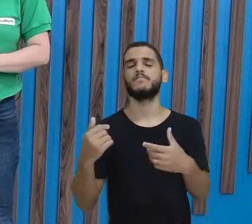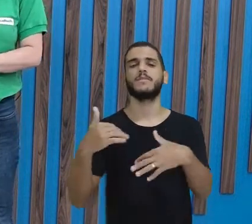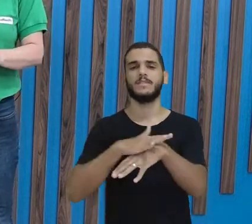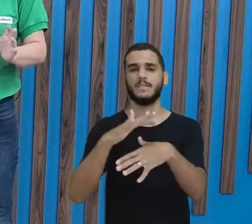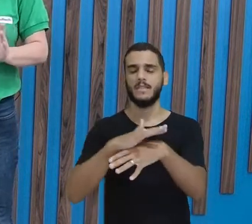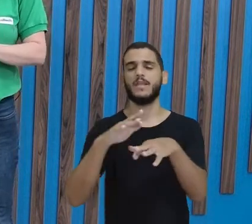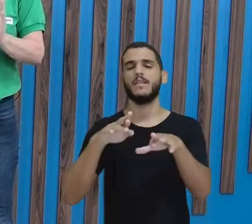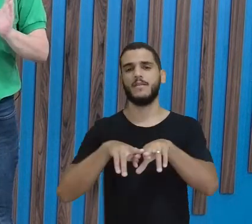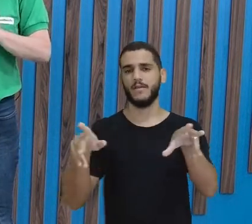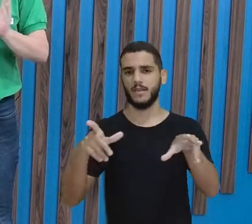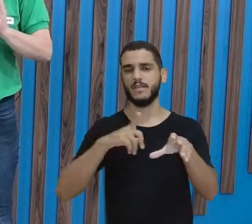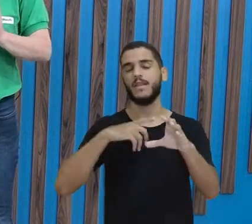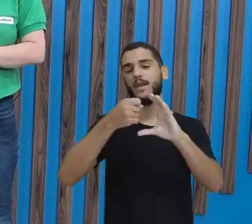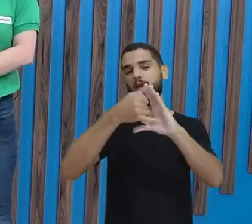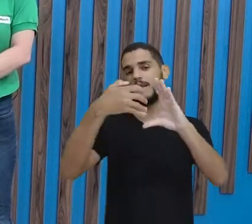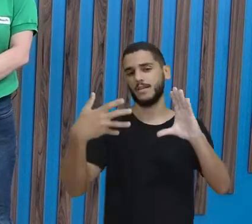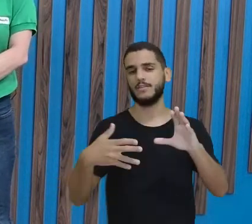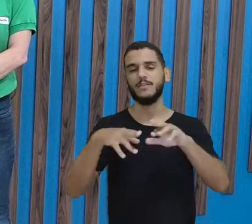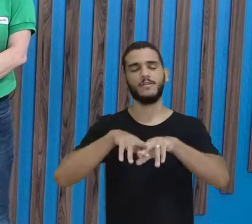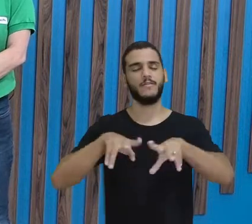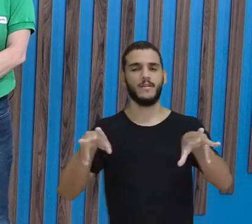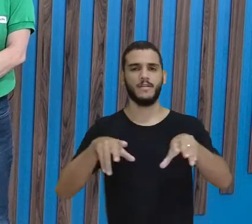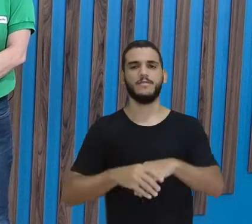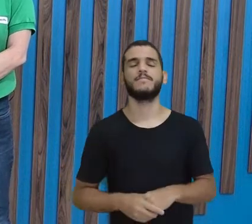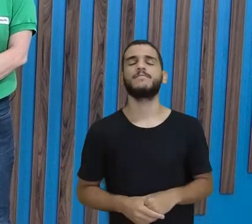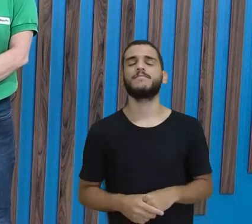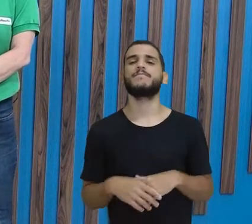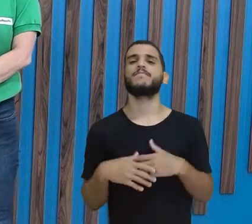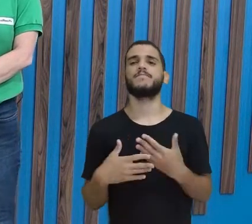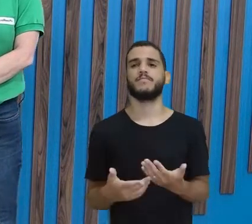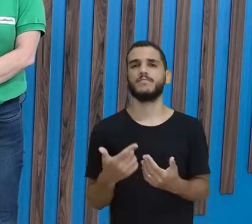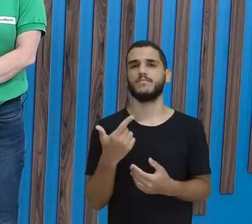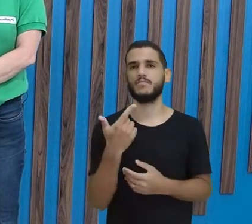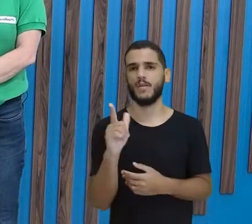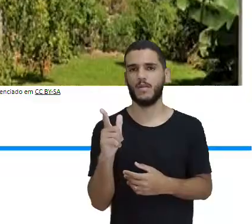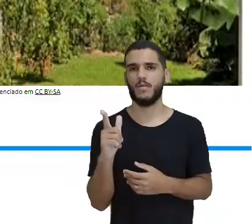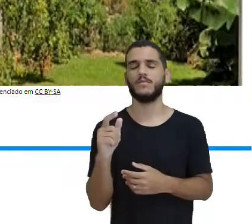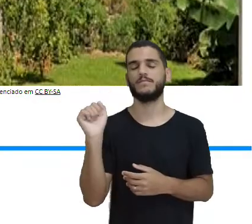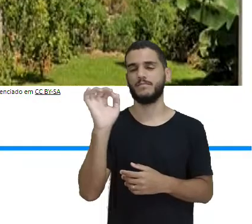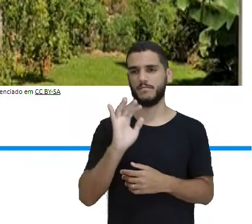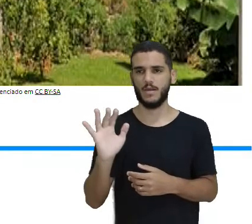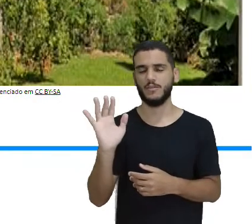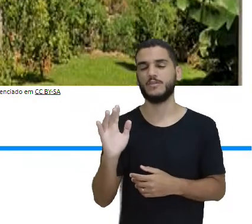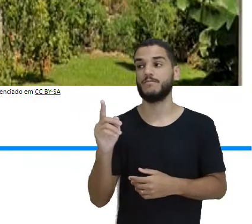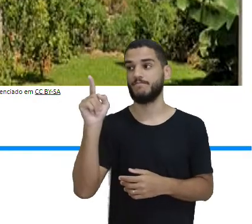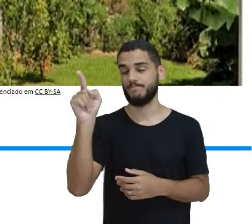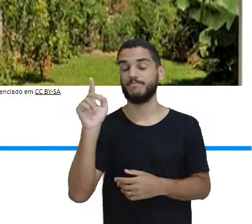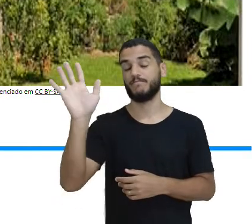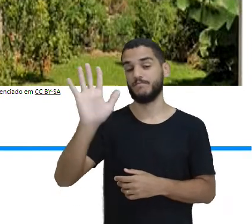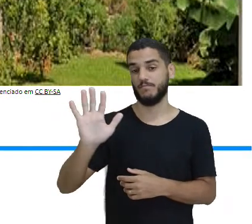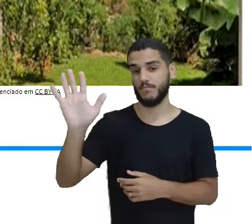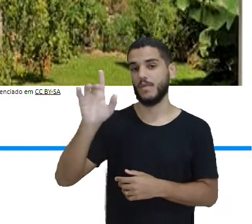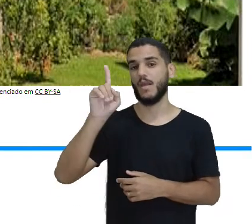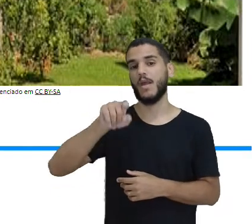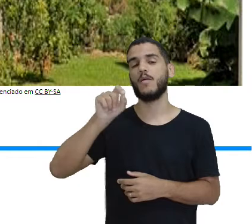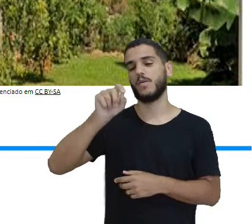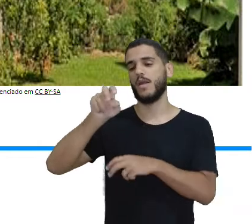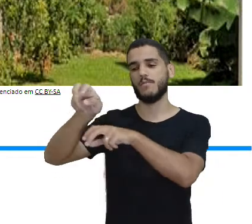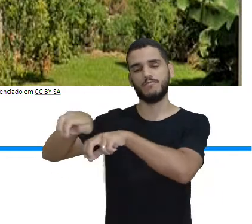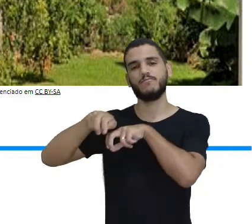tá? Apresentam características diferentes. A outra imagem que a gente mostrou aí, a segunda imagem, é chamada de